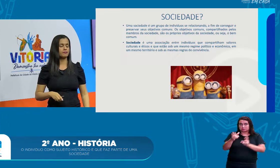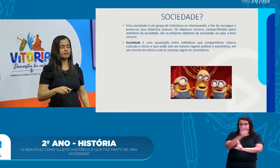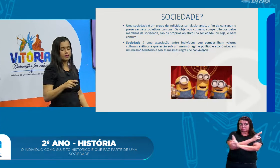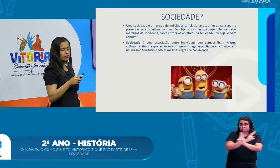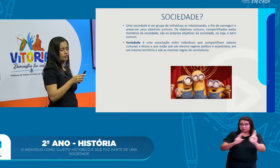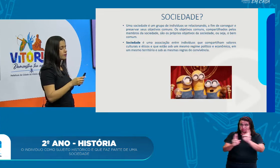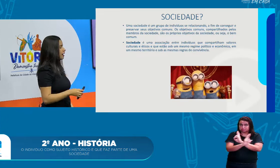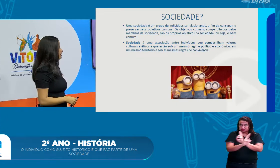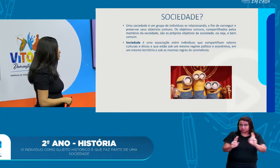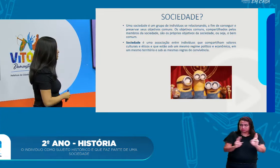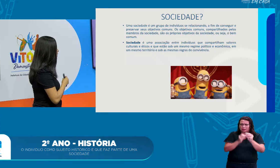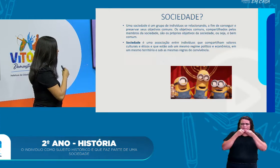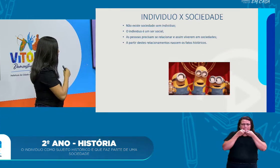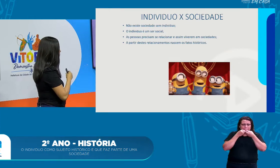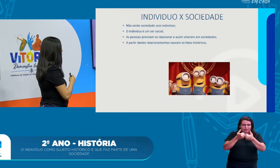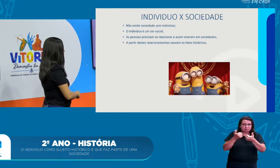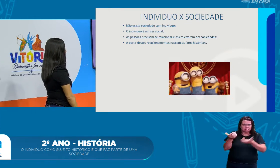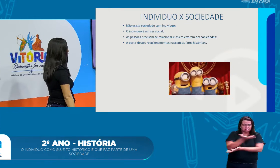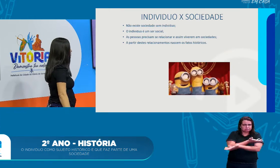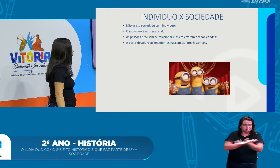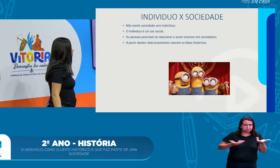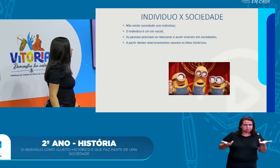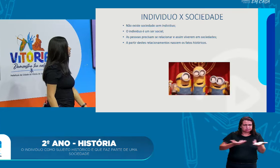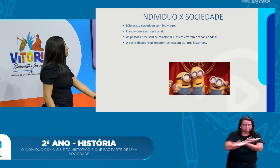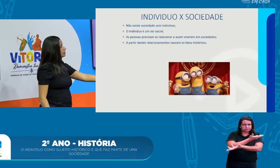bem. Vamos lá, seguindo.